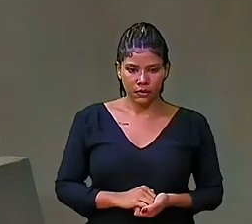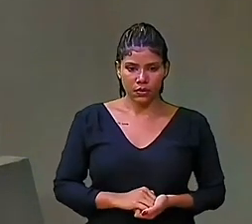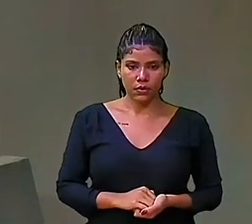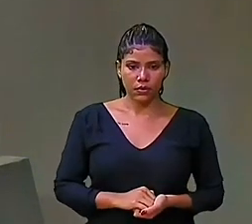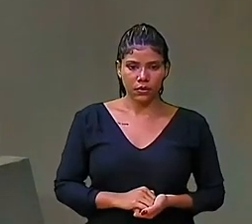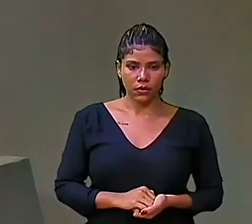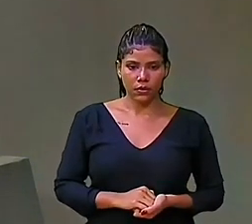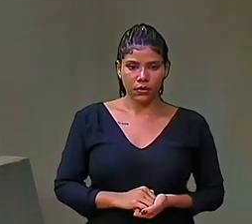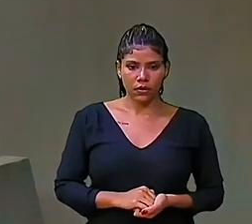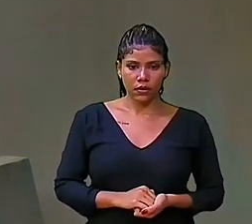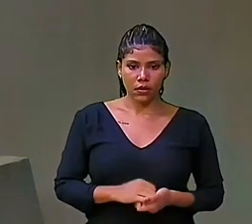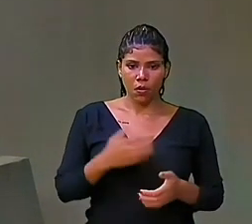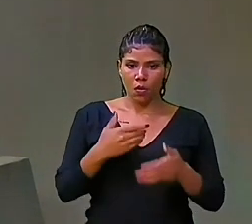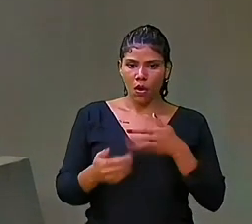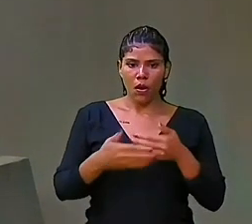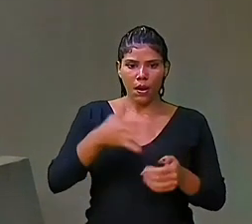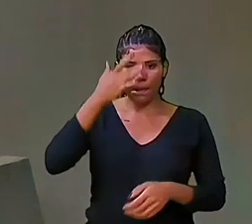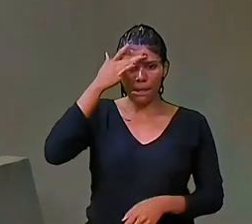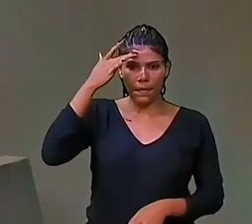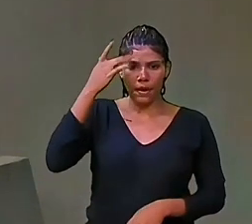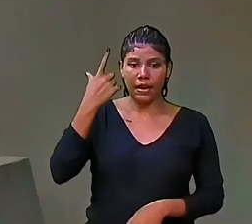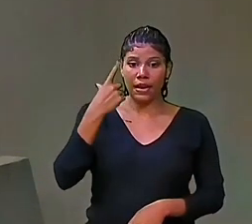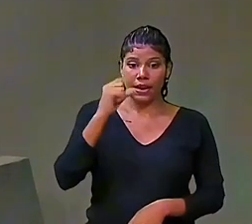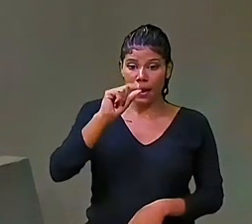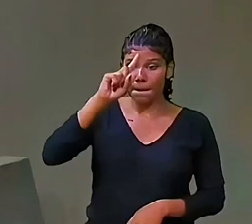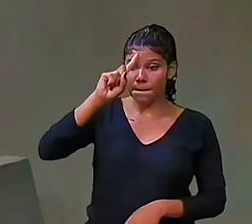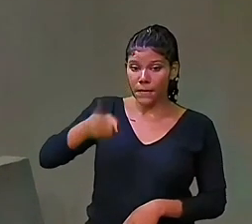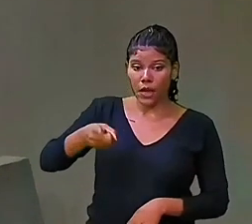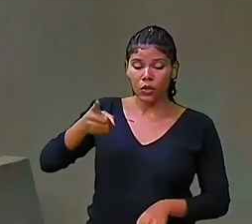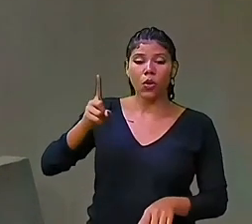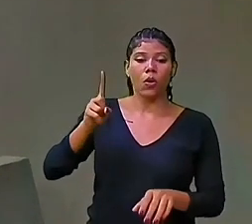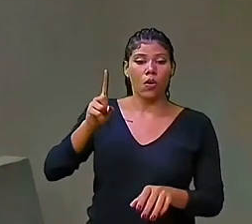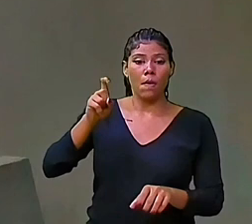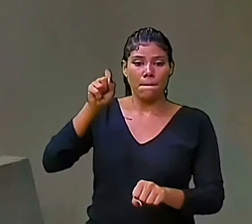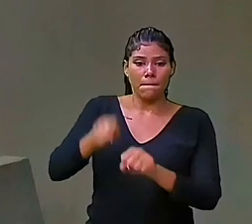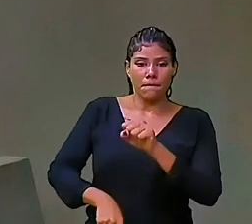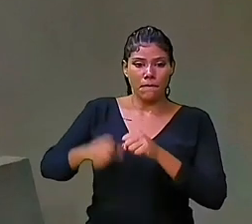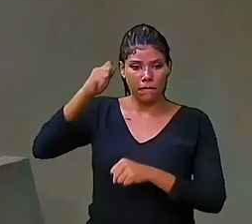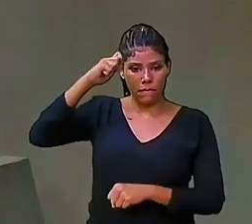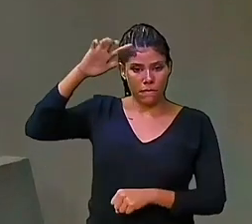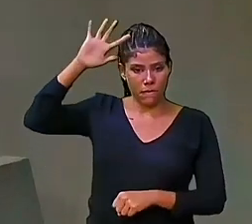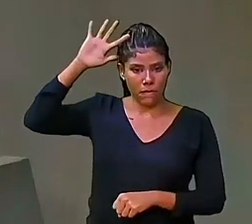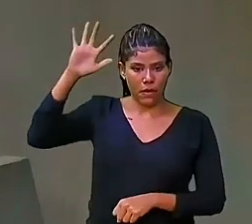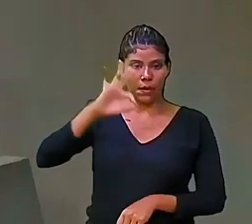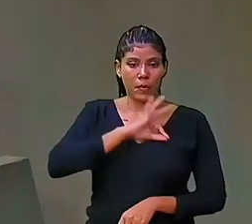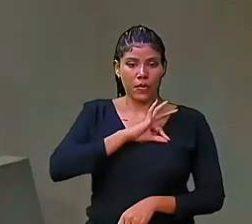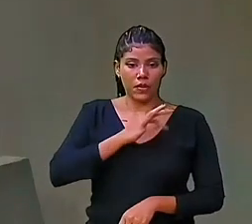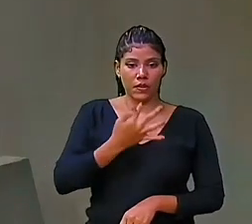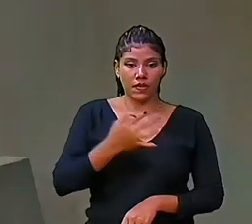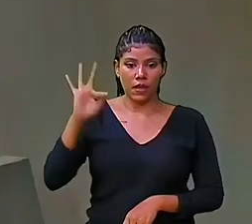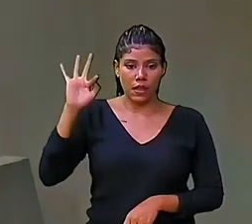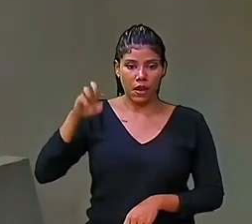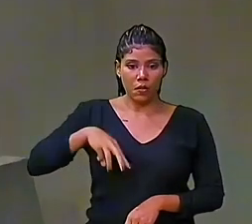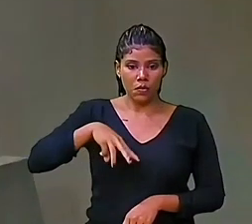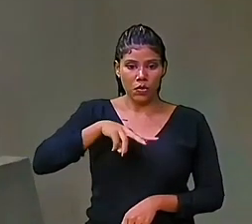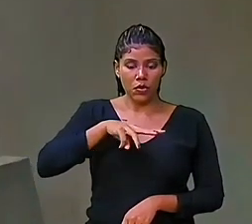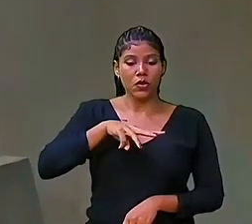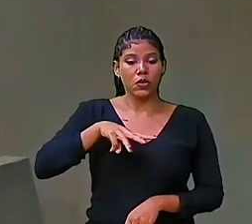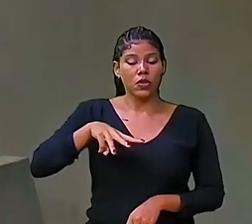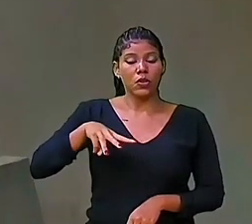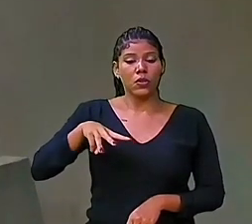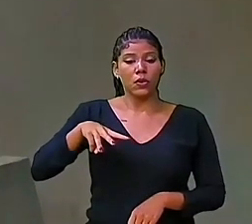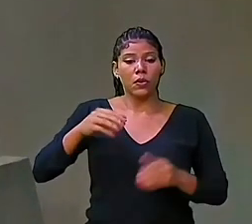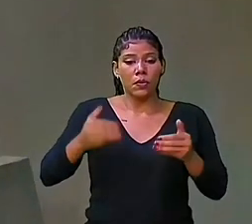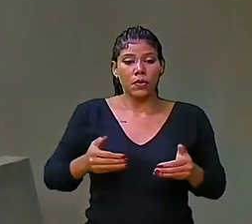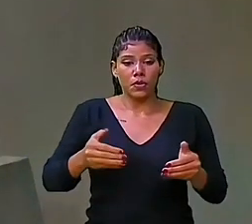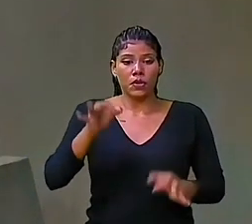quem forem. Quem mandou matar Marielle continua sendo uma frase que a Polícia Federal, o Ministério da Justiça, precisam